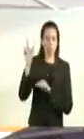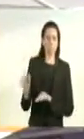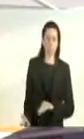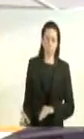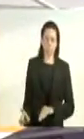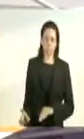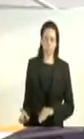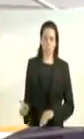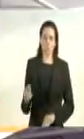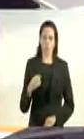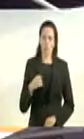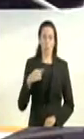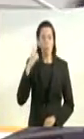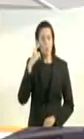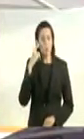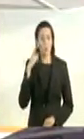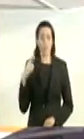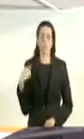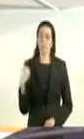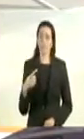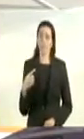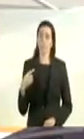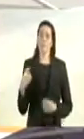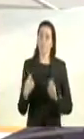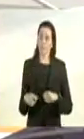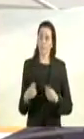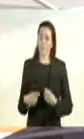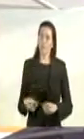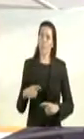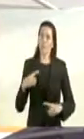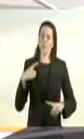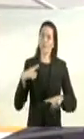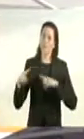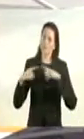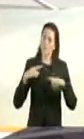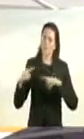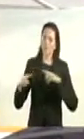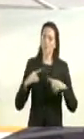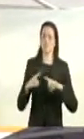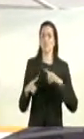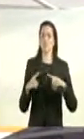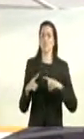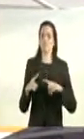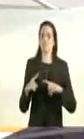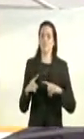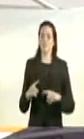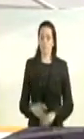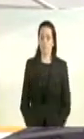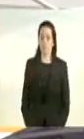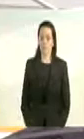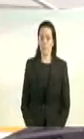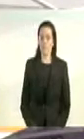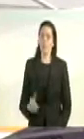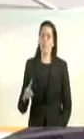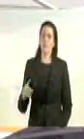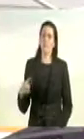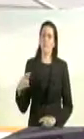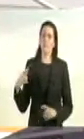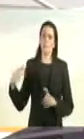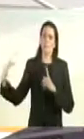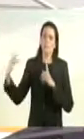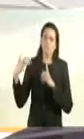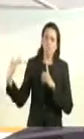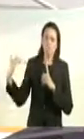no altíssimo nível, porque foi uma denúncia grave, e é uma denúncia que tem que ser apurada, são as ameaças, deputado.